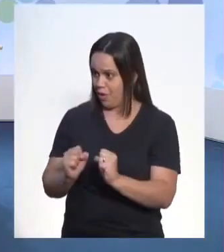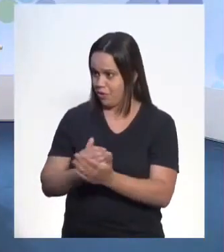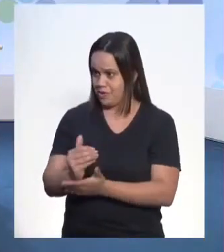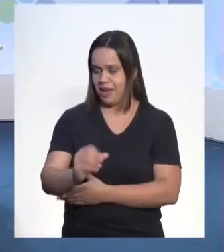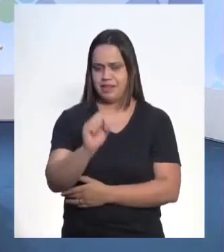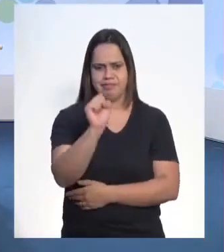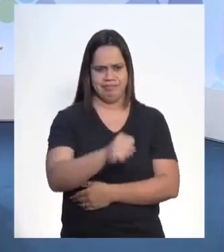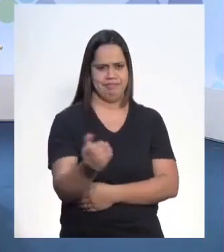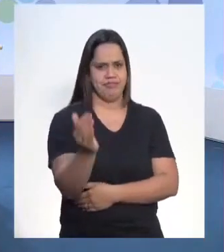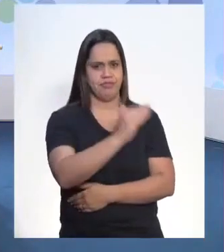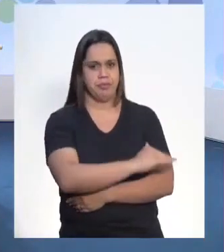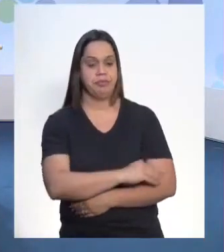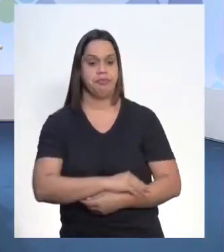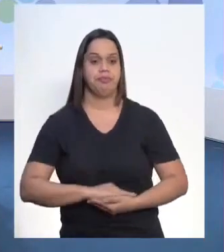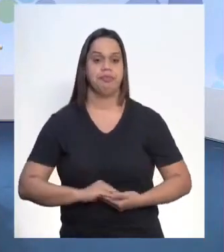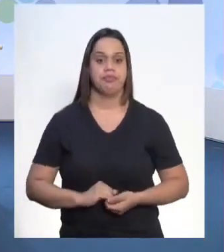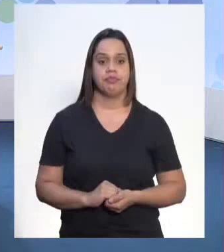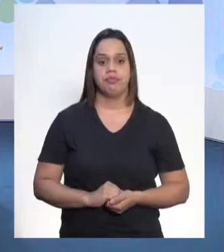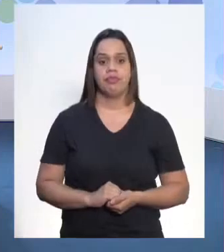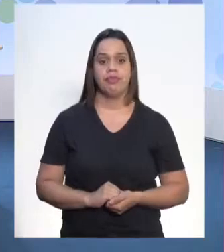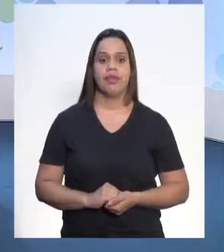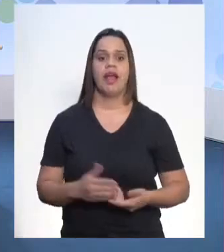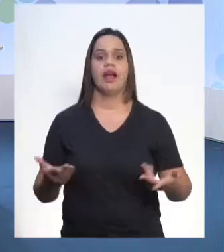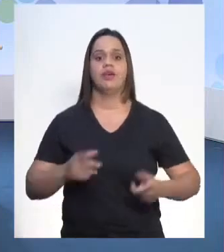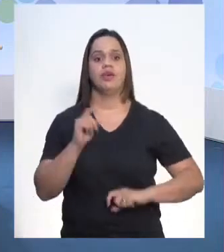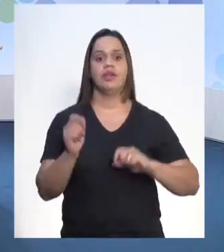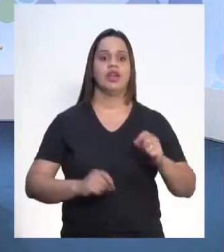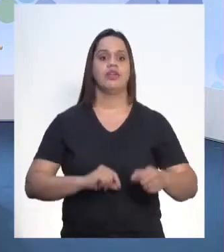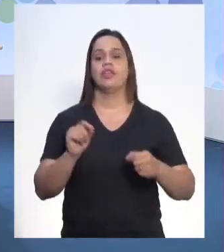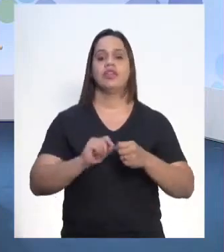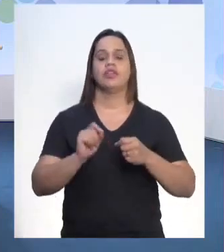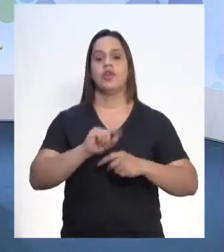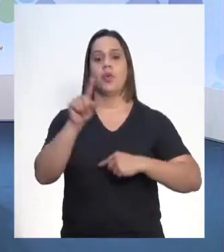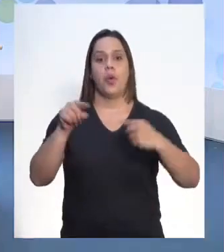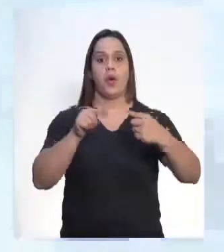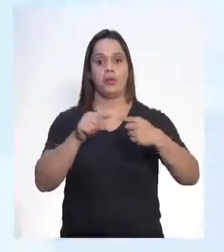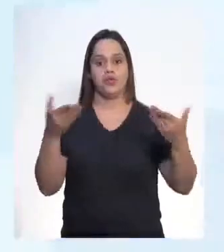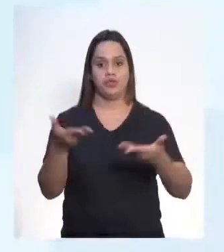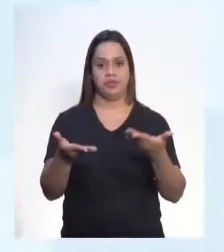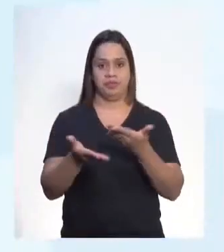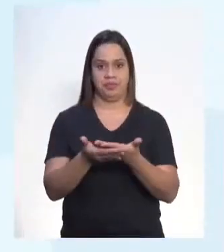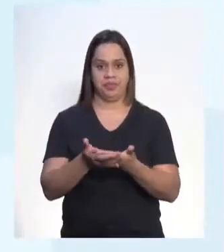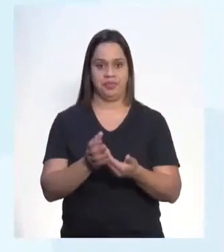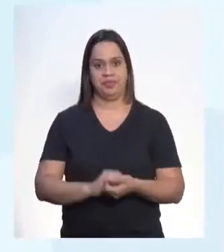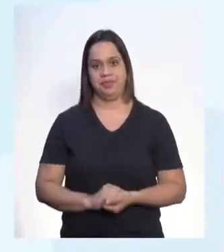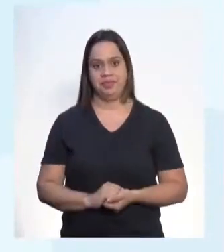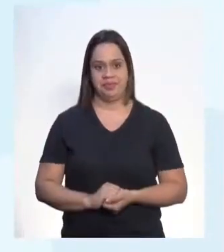Sim, vamos. Bom, então, nós vamos para os objetivos da aula.